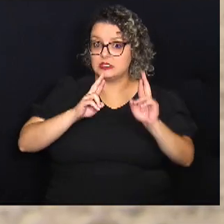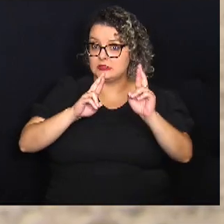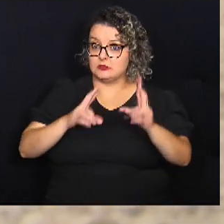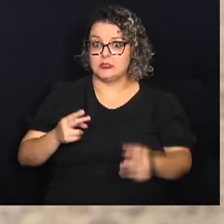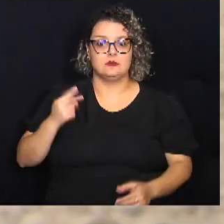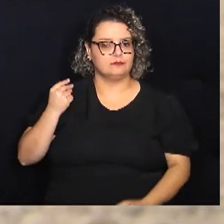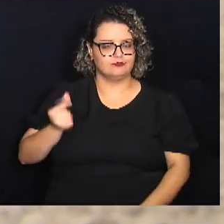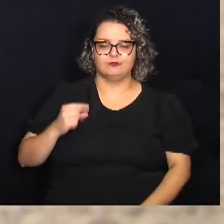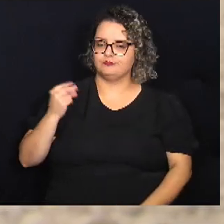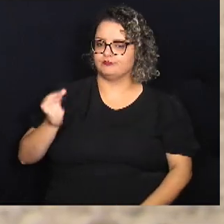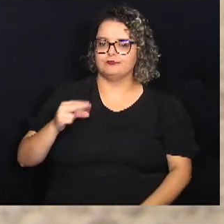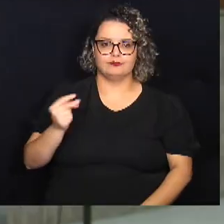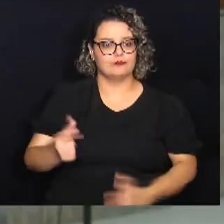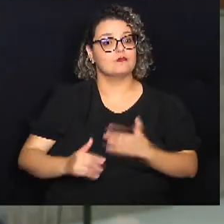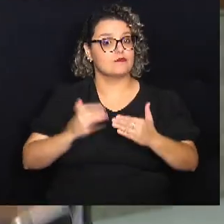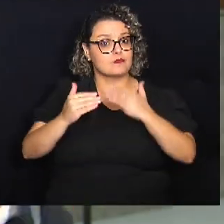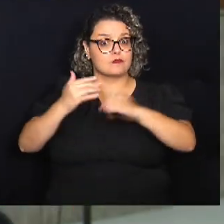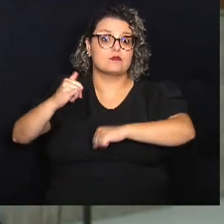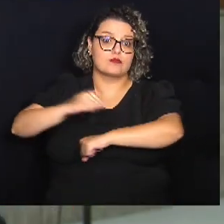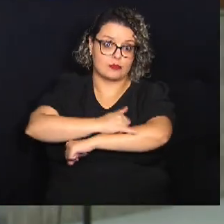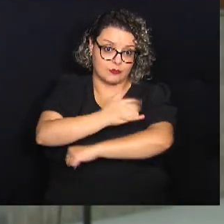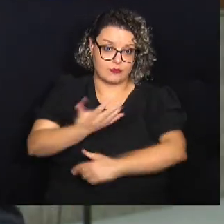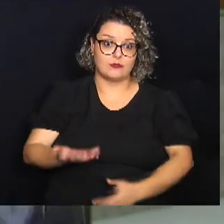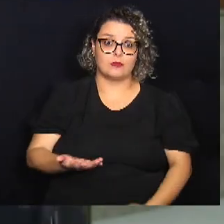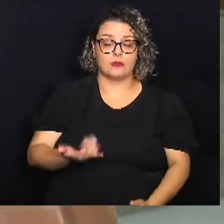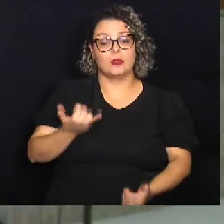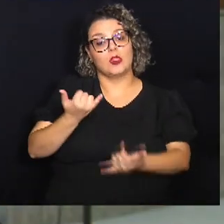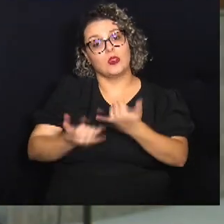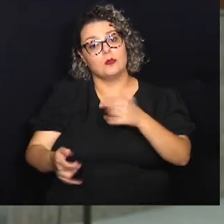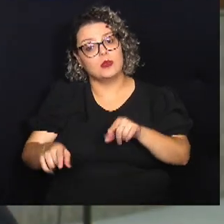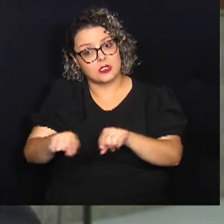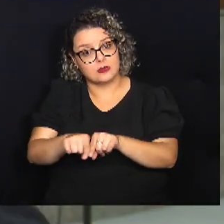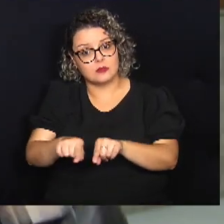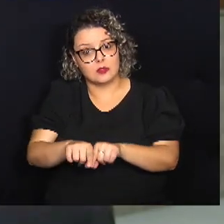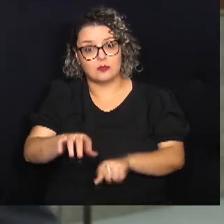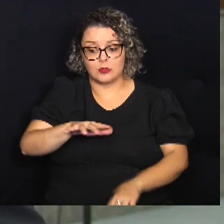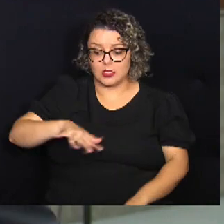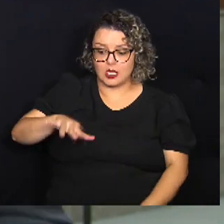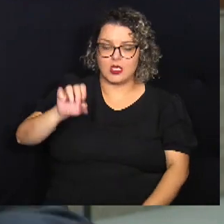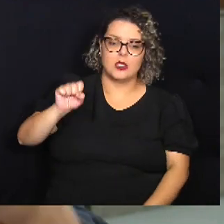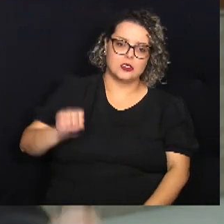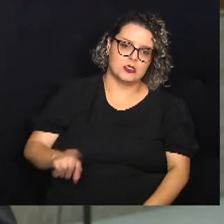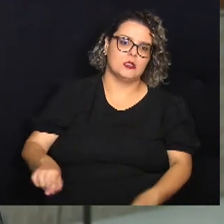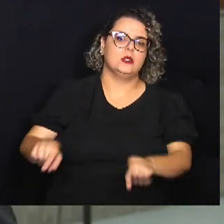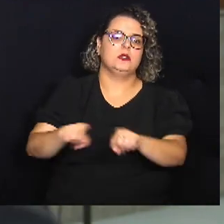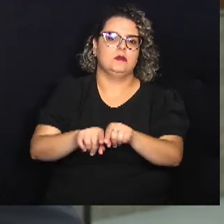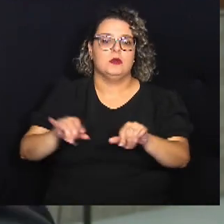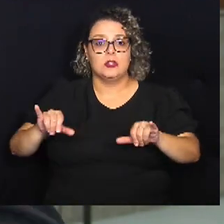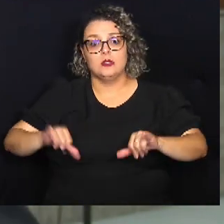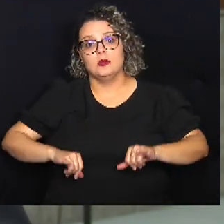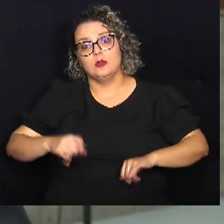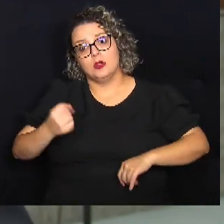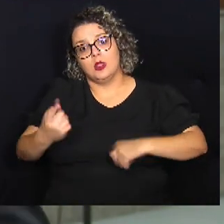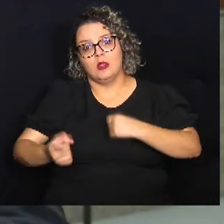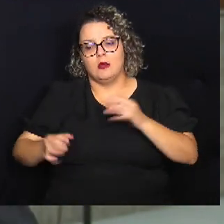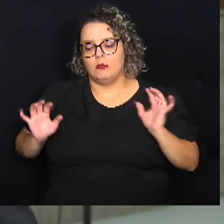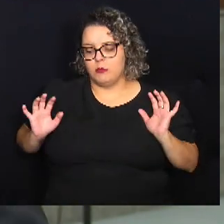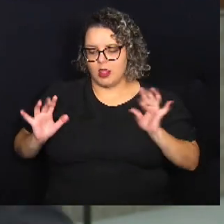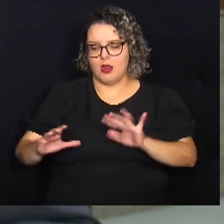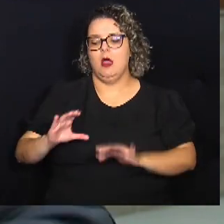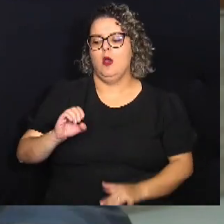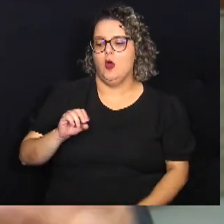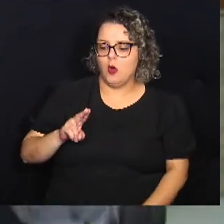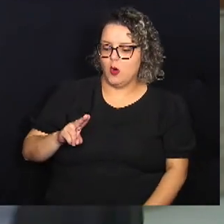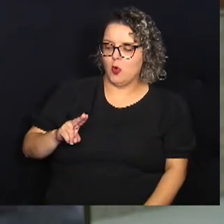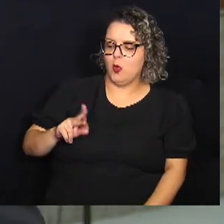tempo pelo desenvolvimento do aeroporto, e em partes também porque a região sul também sofreu algumas ocupações, entre elas o